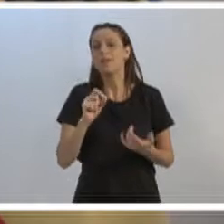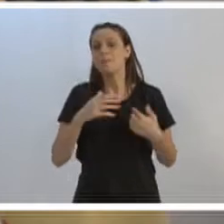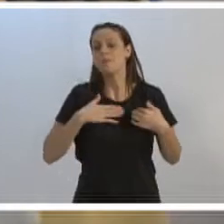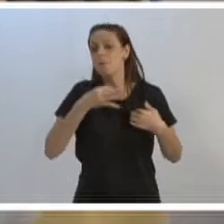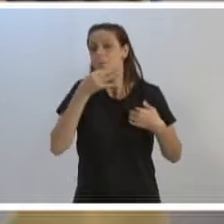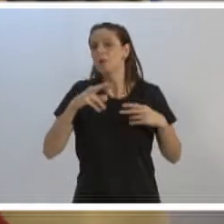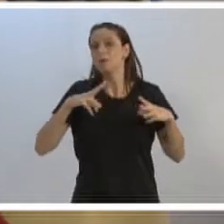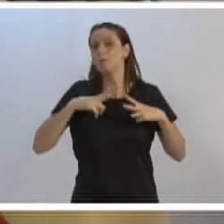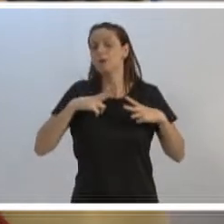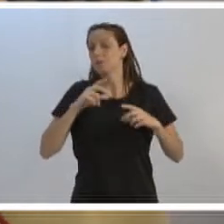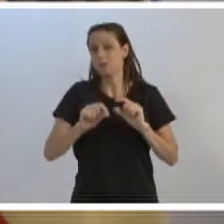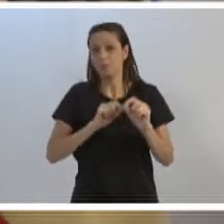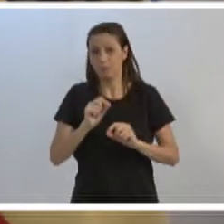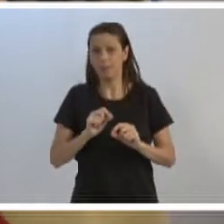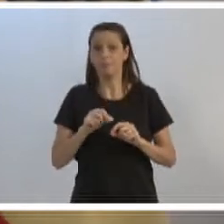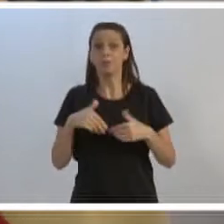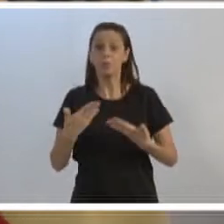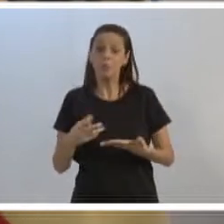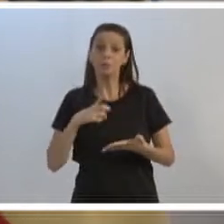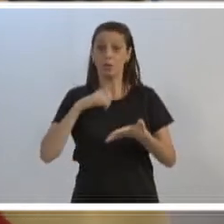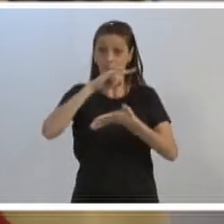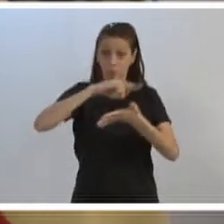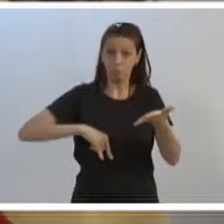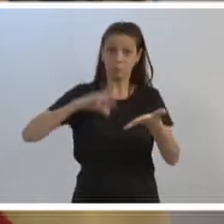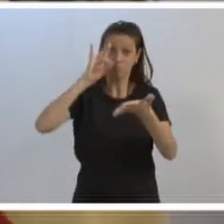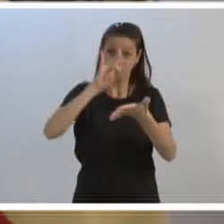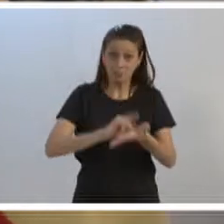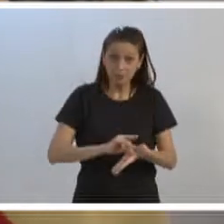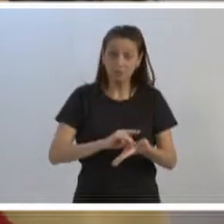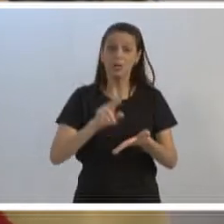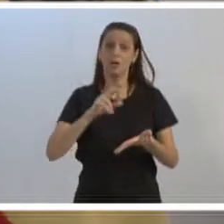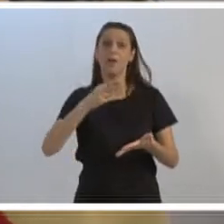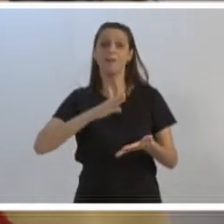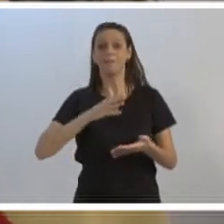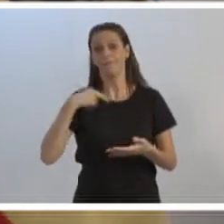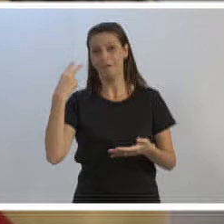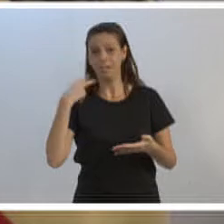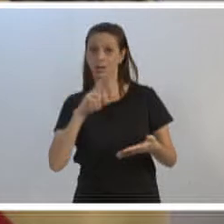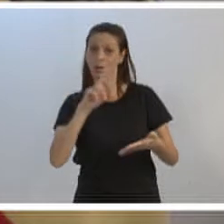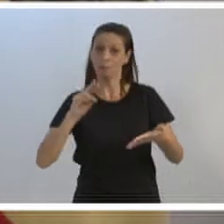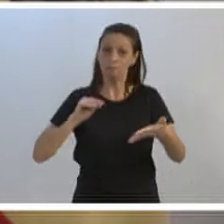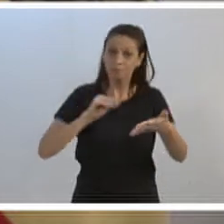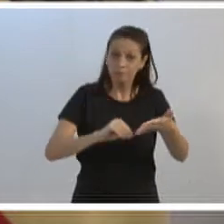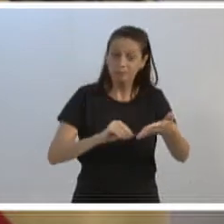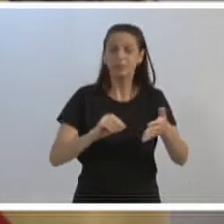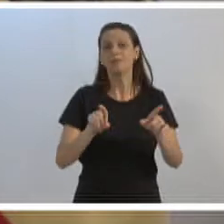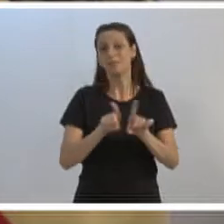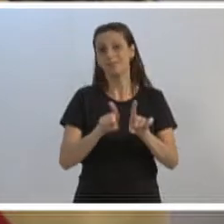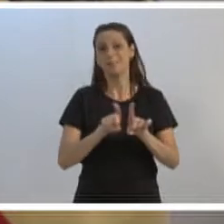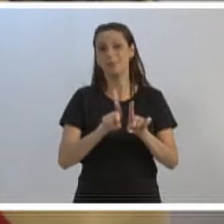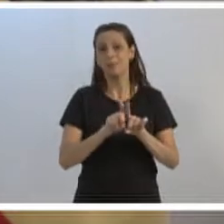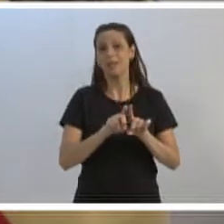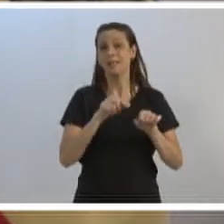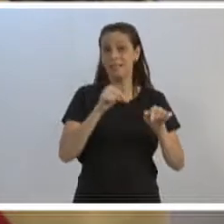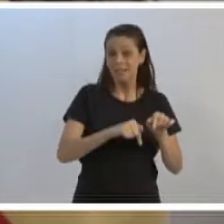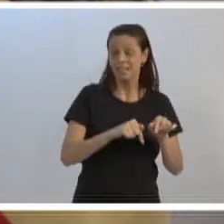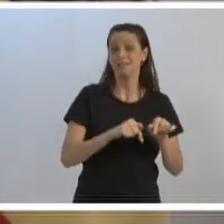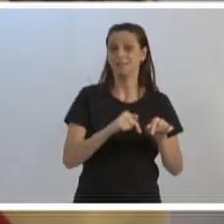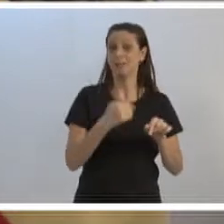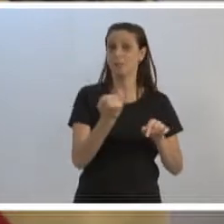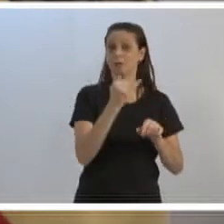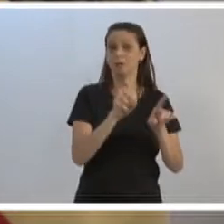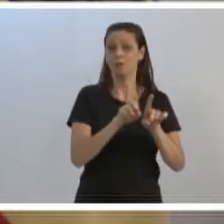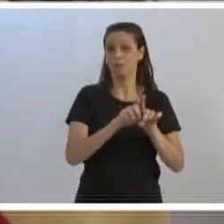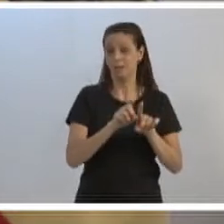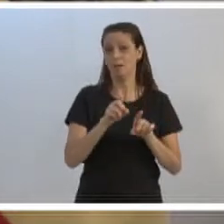particularmente, acho que até quando a gente sai documentos oficiais com a questão de nome de vereador, é até discutível bem isso dentro deste princípio. E não só eu, mas muitos